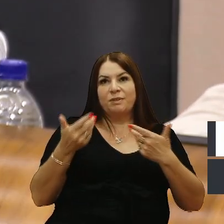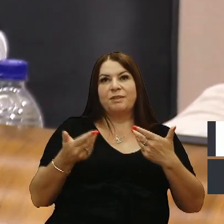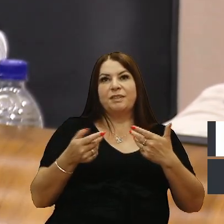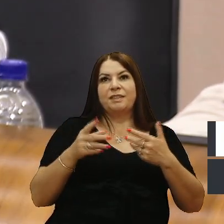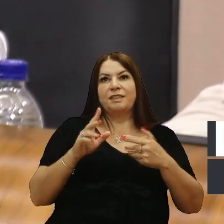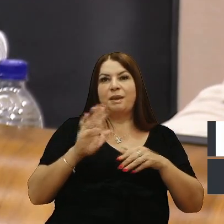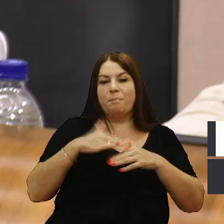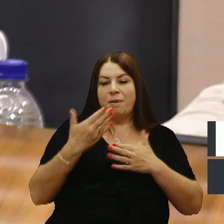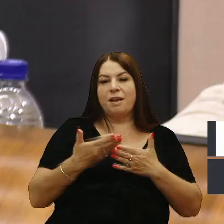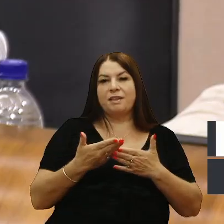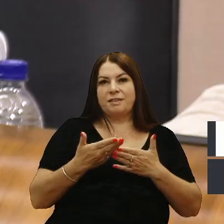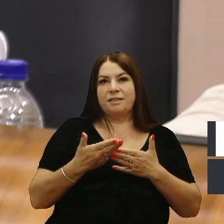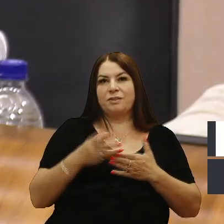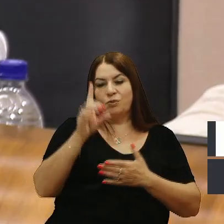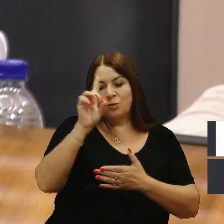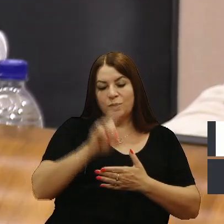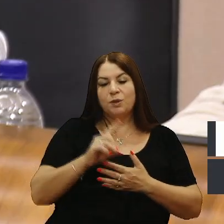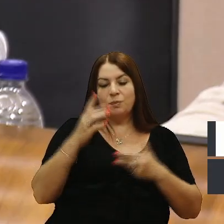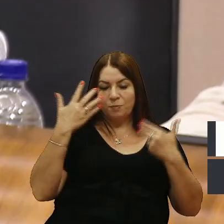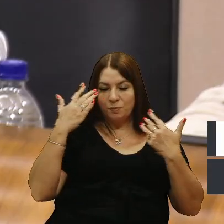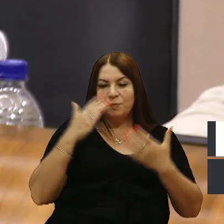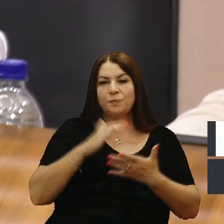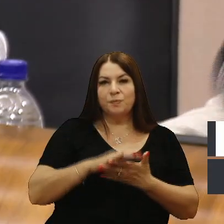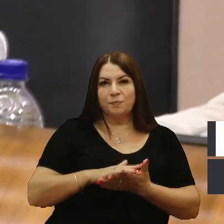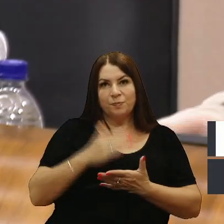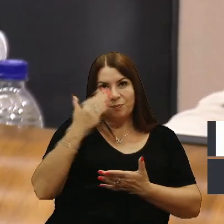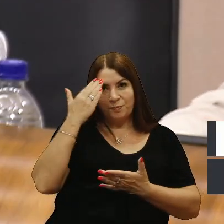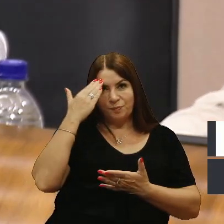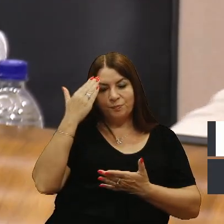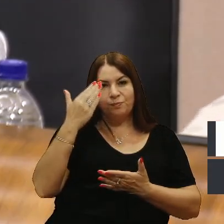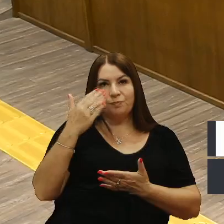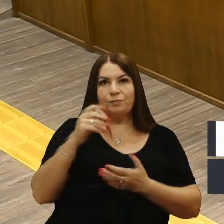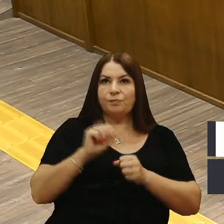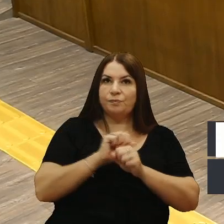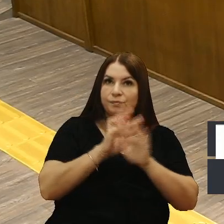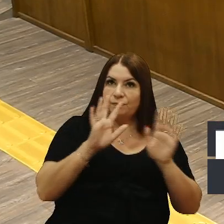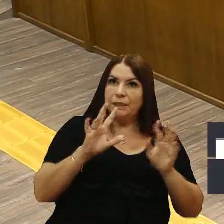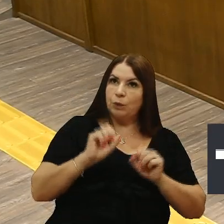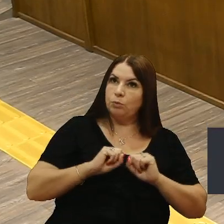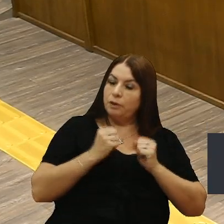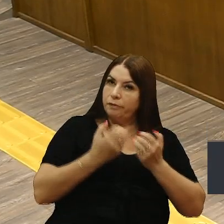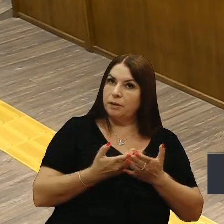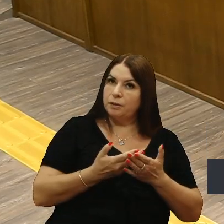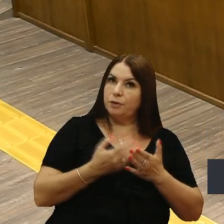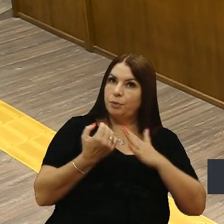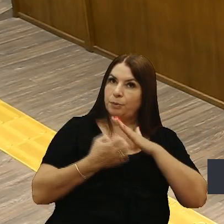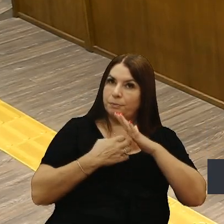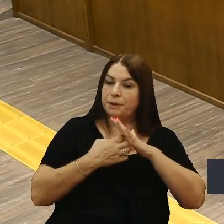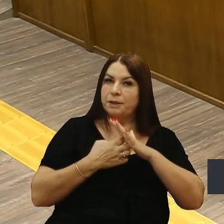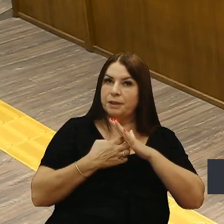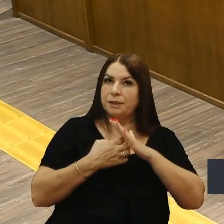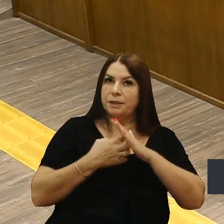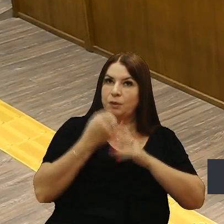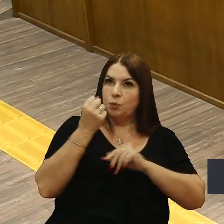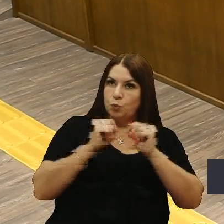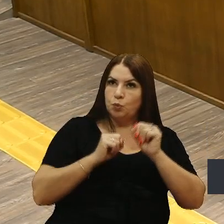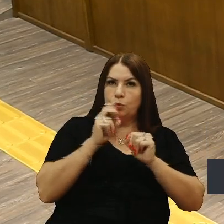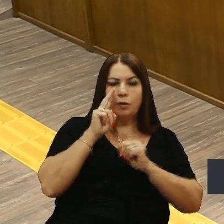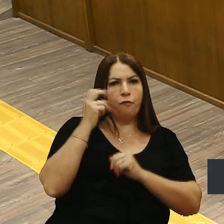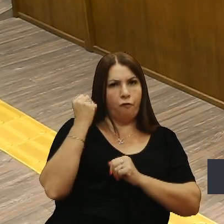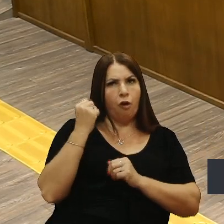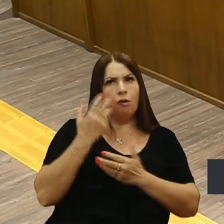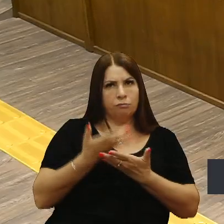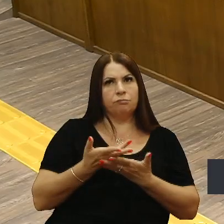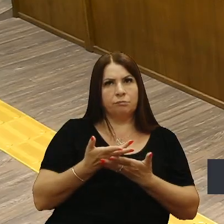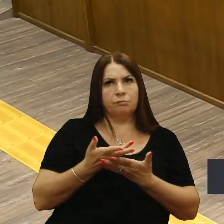cada vez mais direitos. Parabéns. Obrigado. Deixar bem claro assim, que eu defendo uma empresa, indústria forte, né, para